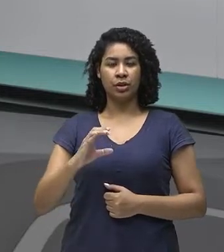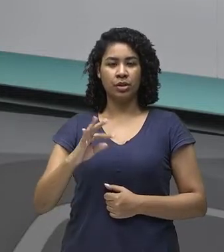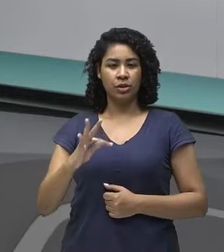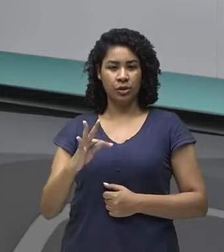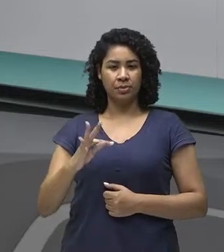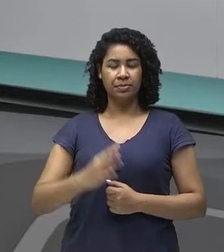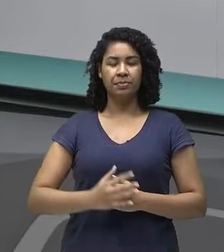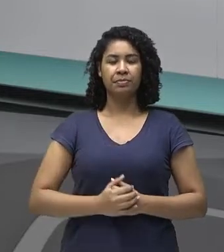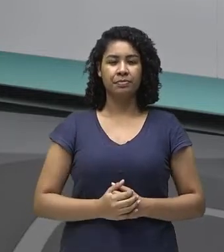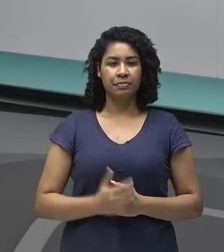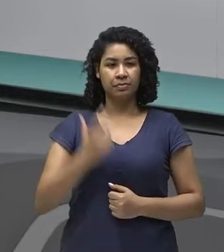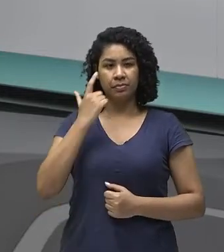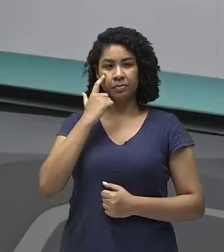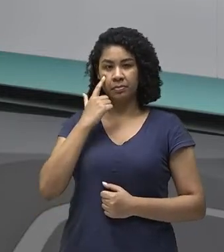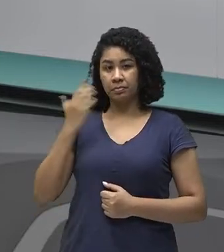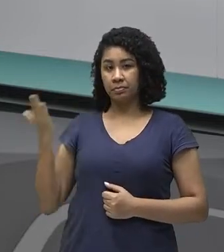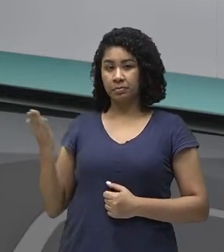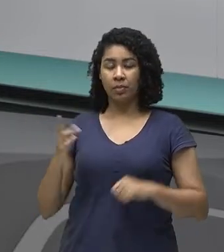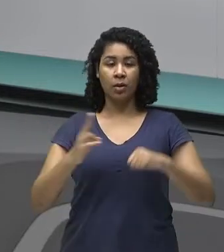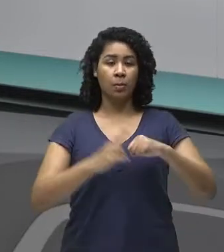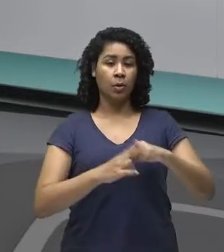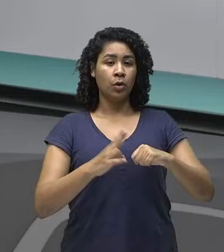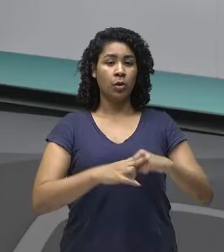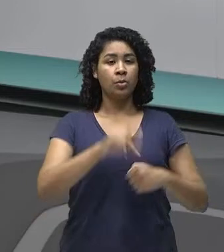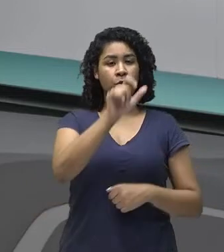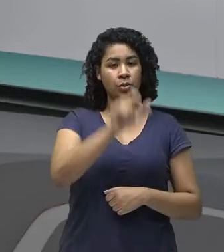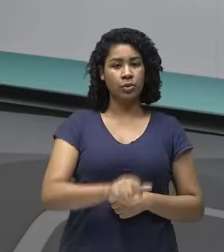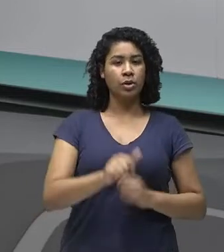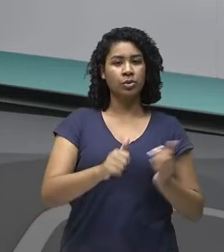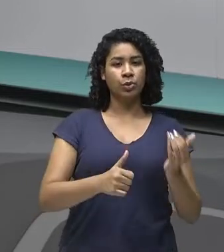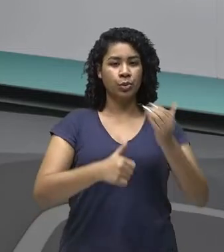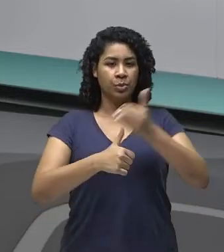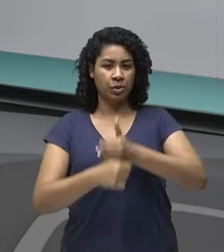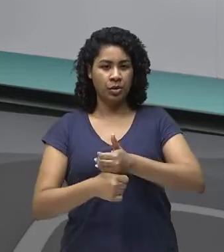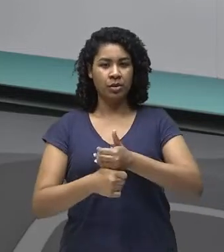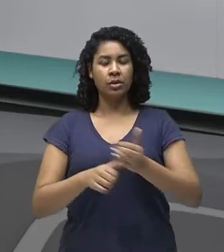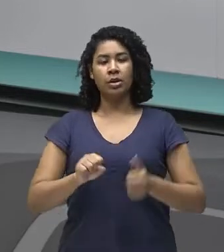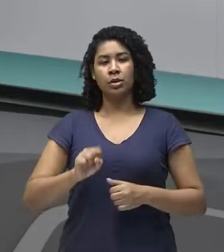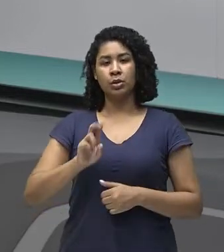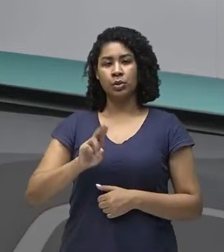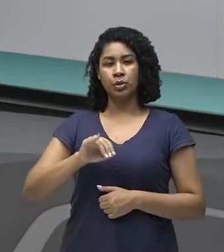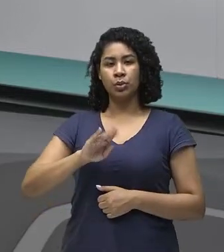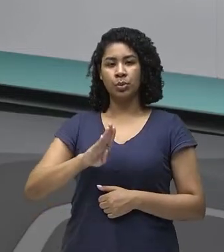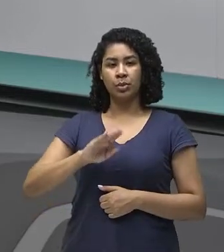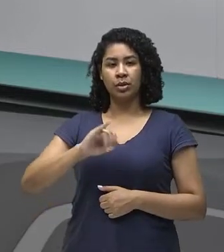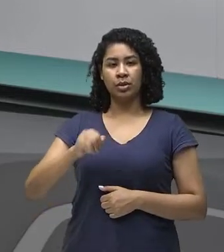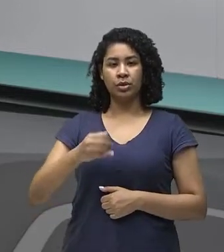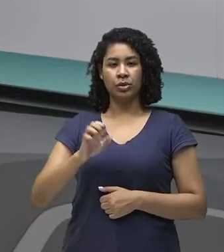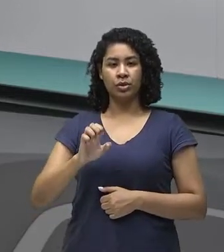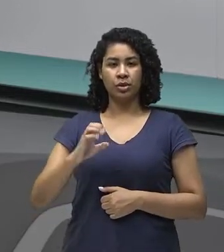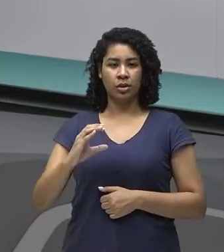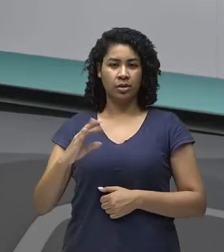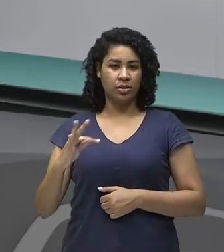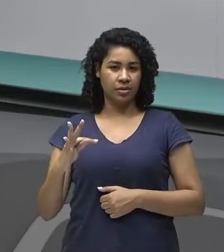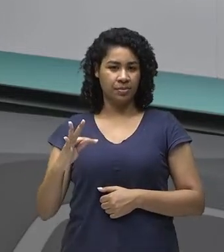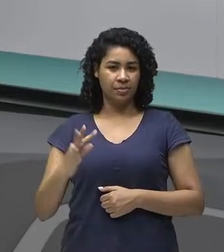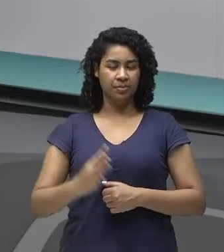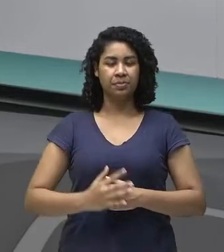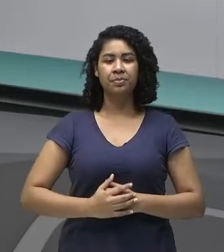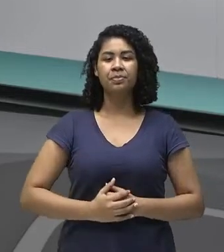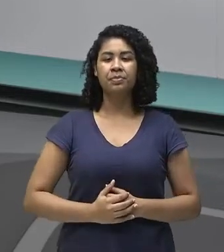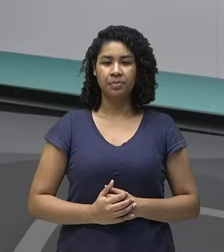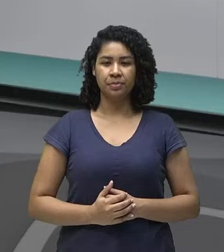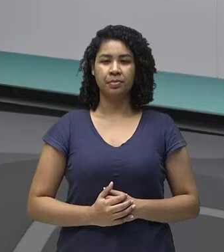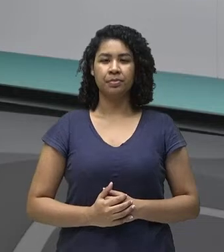pronome sujeito, subject pronoun, substitui o sujeito, o subject, na frase,